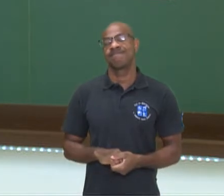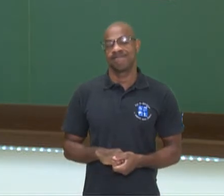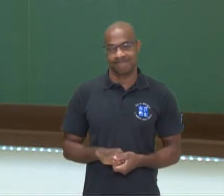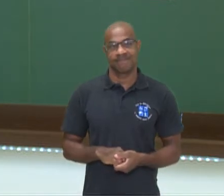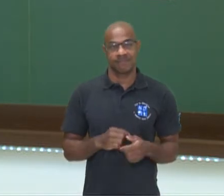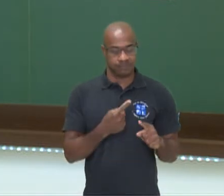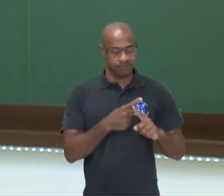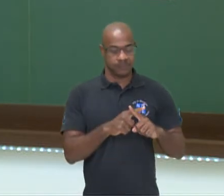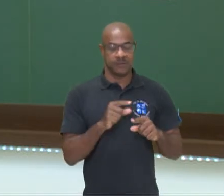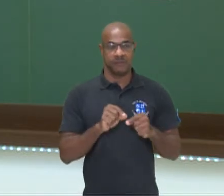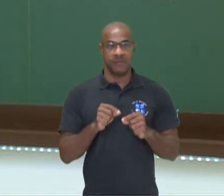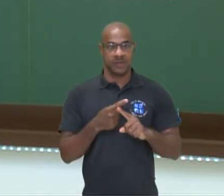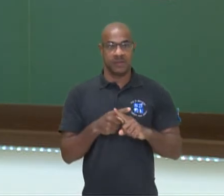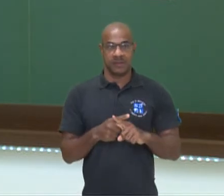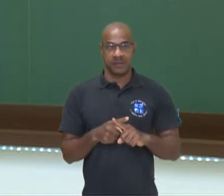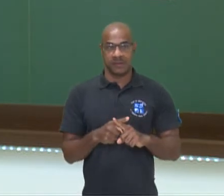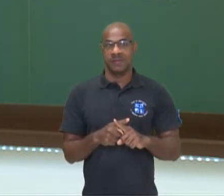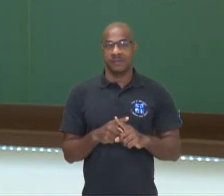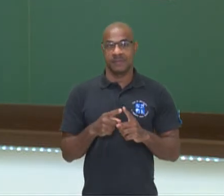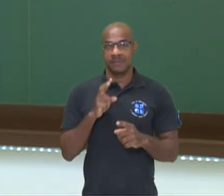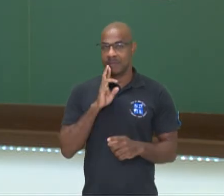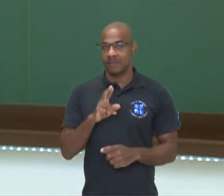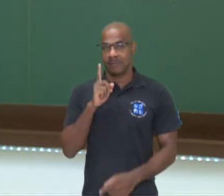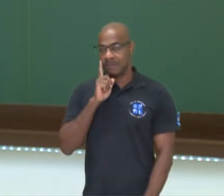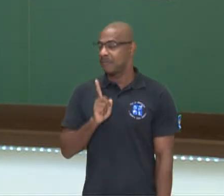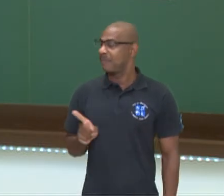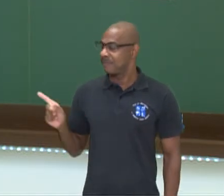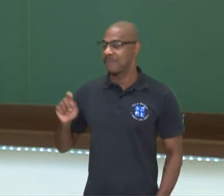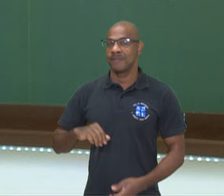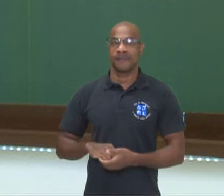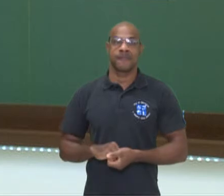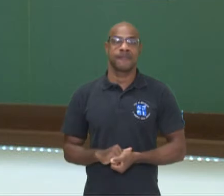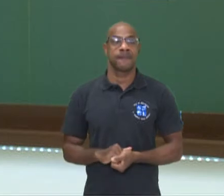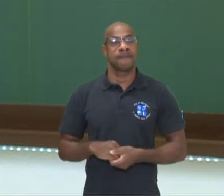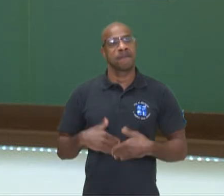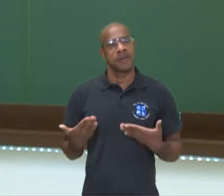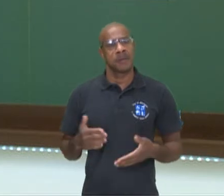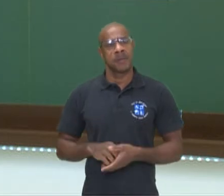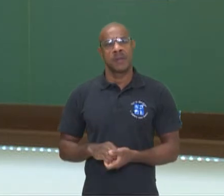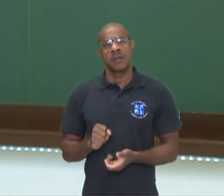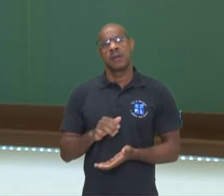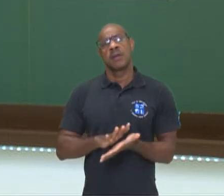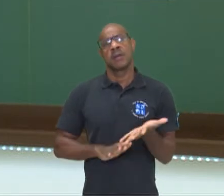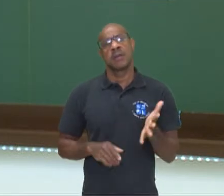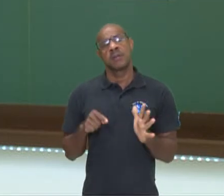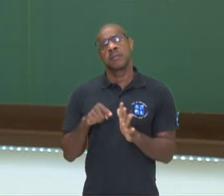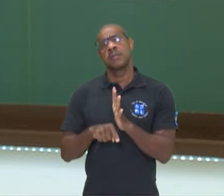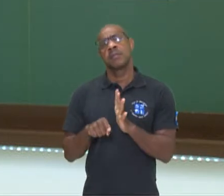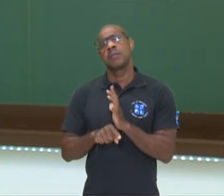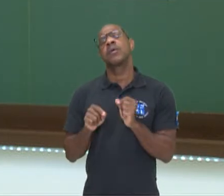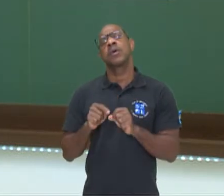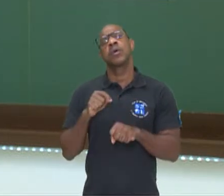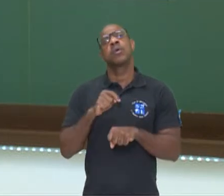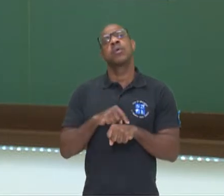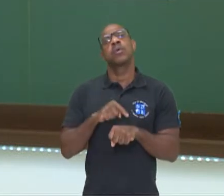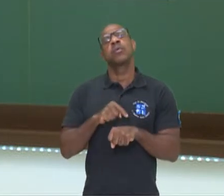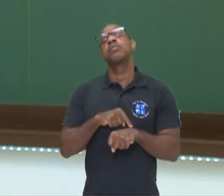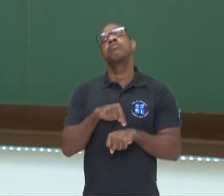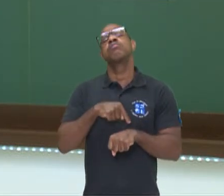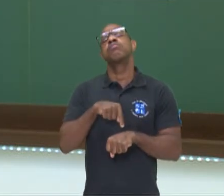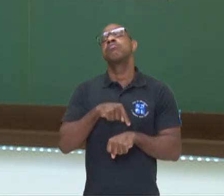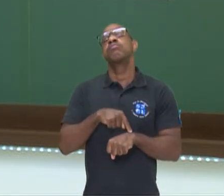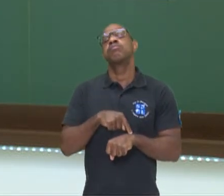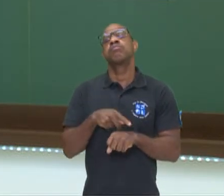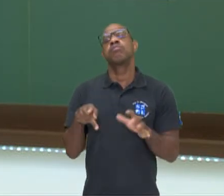Eu tenho 3.600 segundos. Só que o exercício está me perguntando um tempo específico. Quantas horas